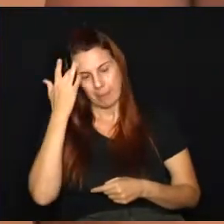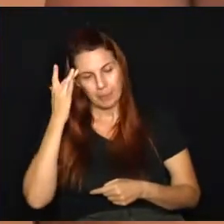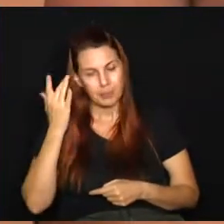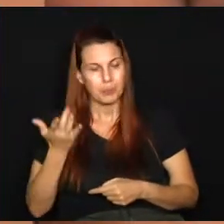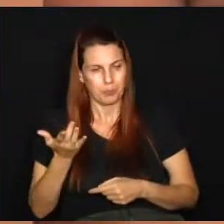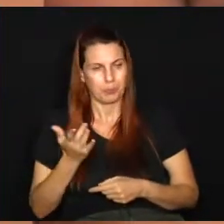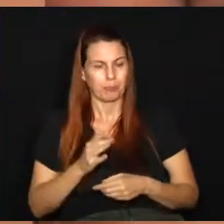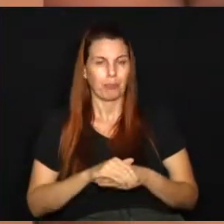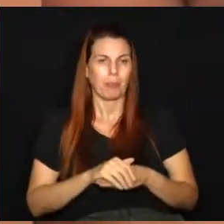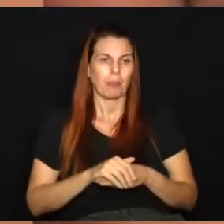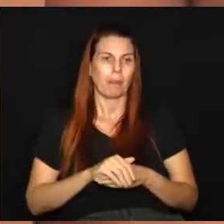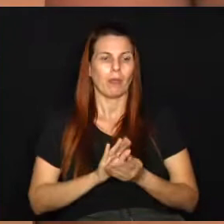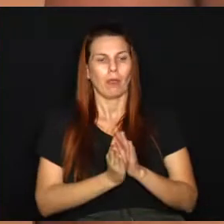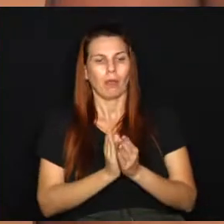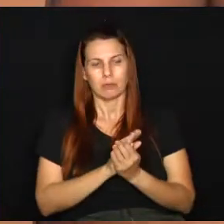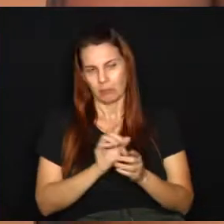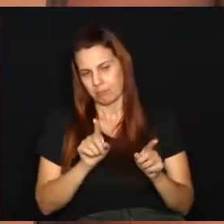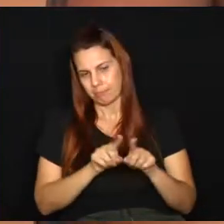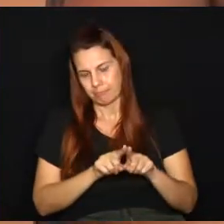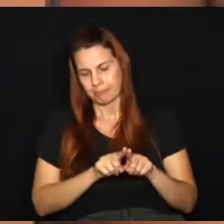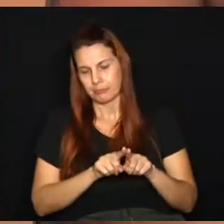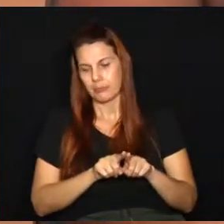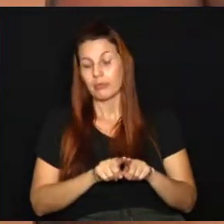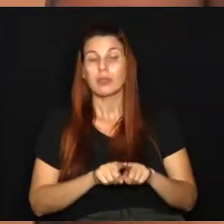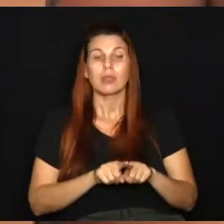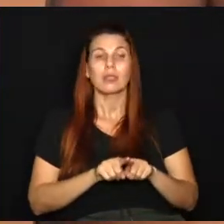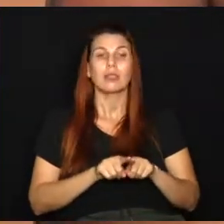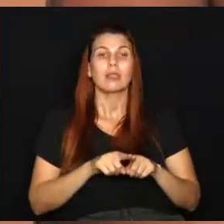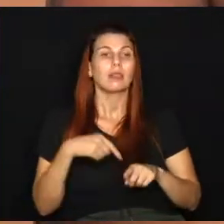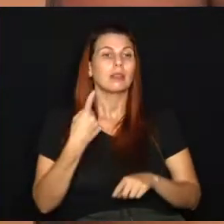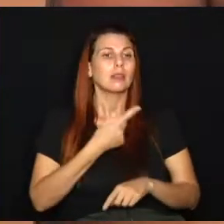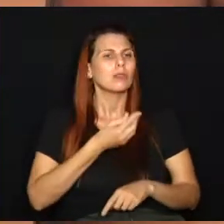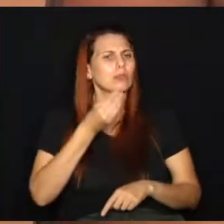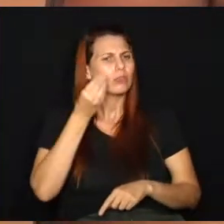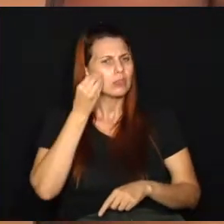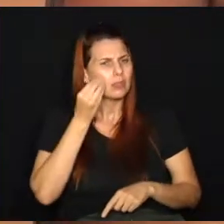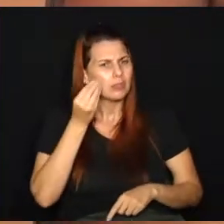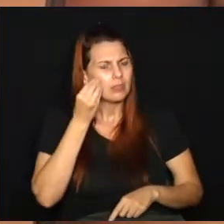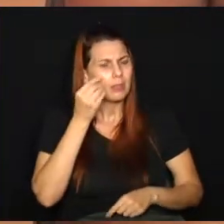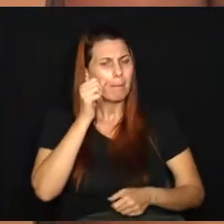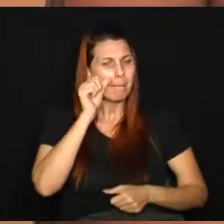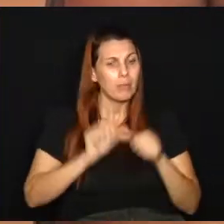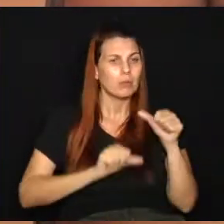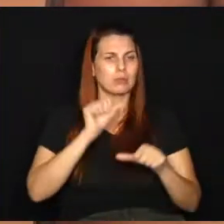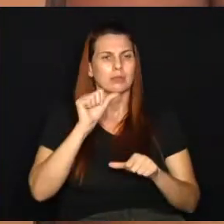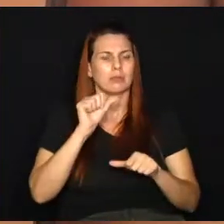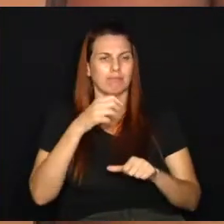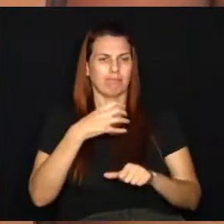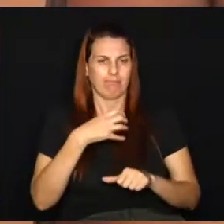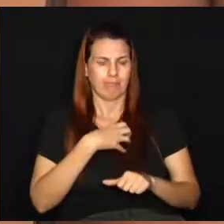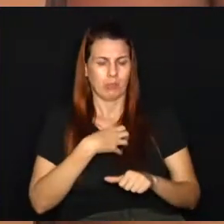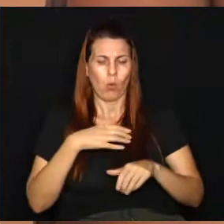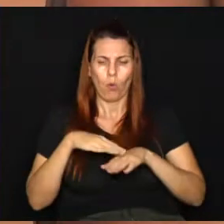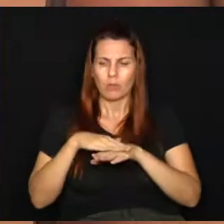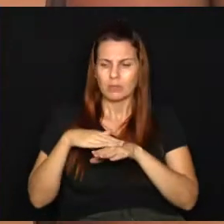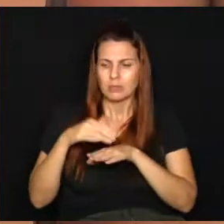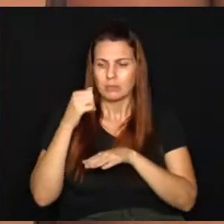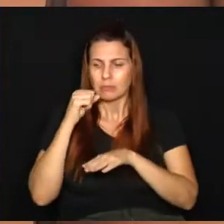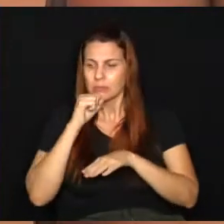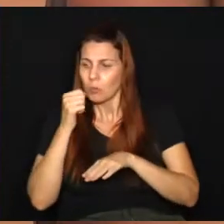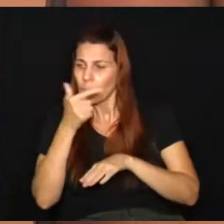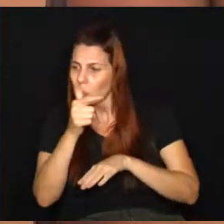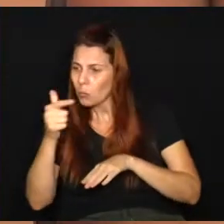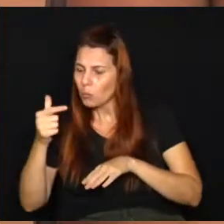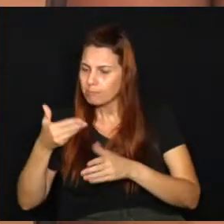mãe. Então, a gente tenta combater isso dentro do próprio movimento, conversando com outras mães e fazendo com que